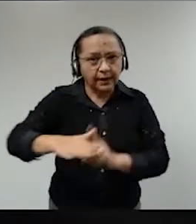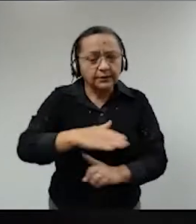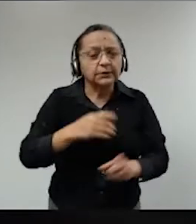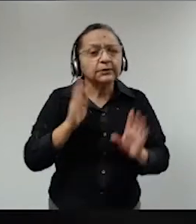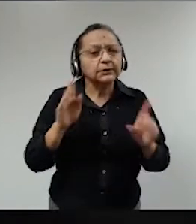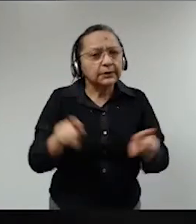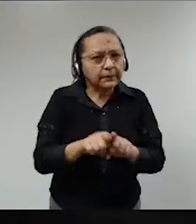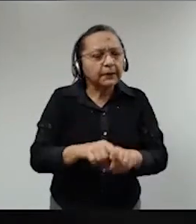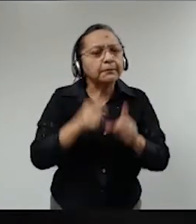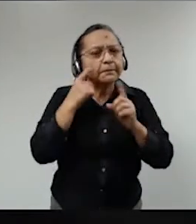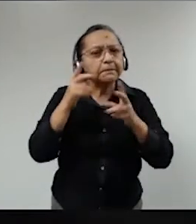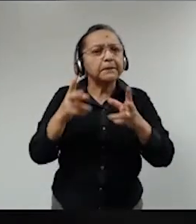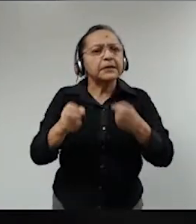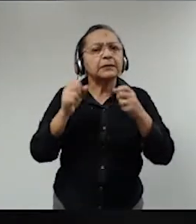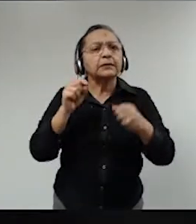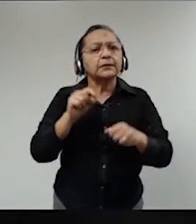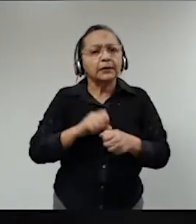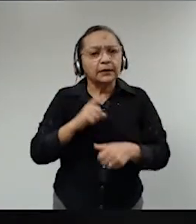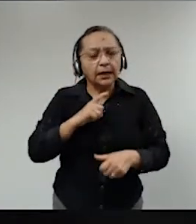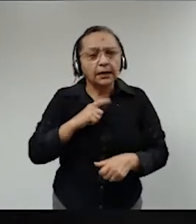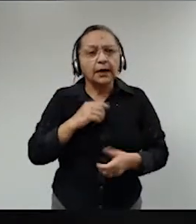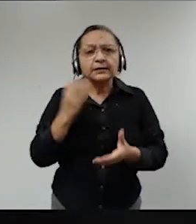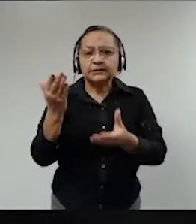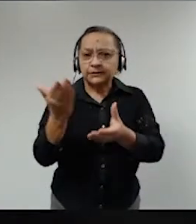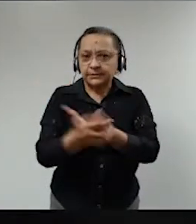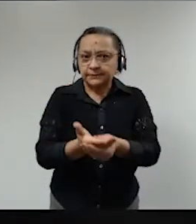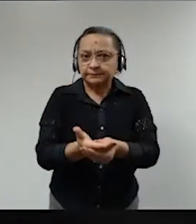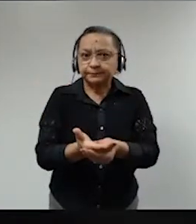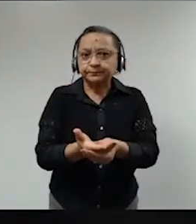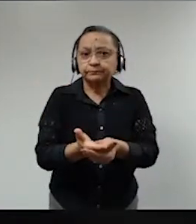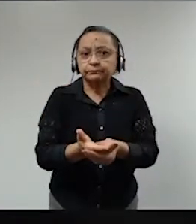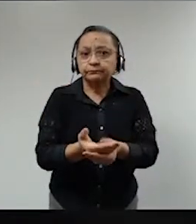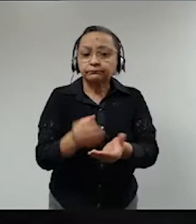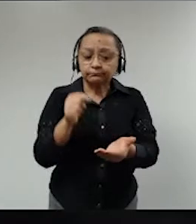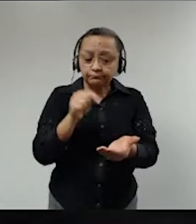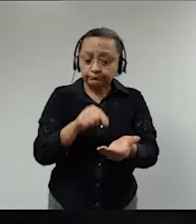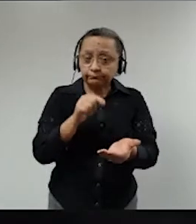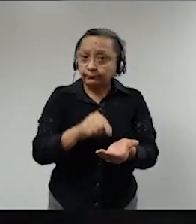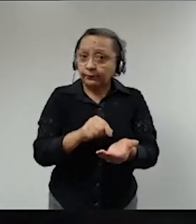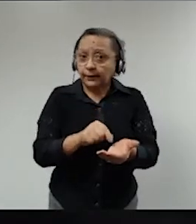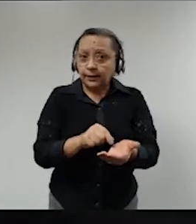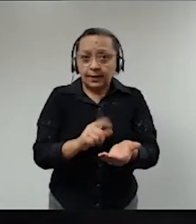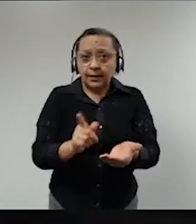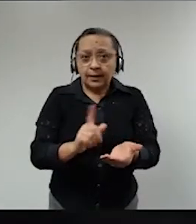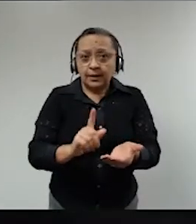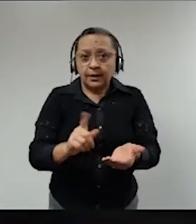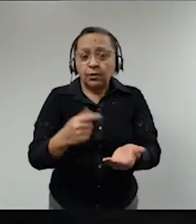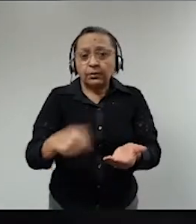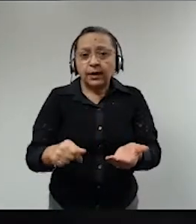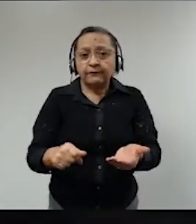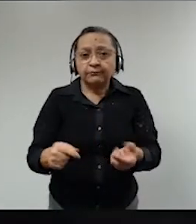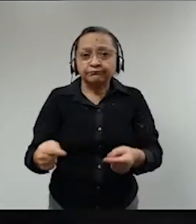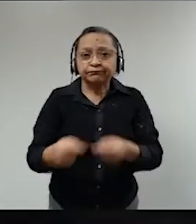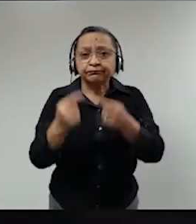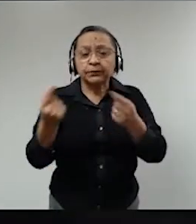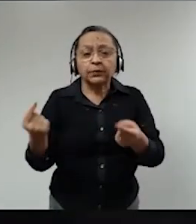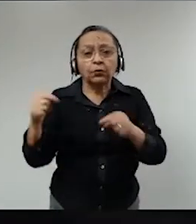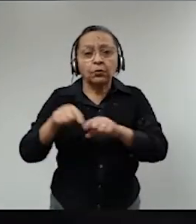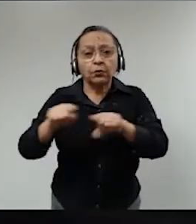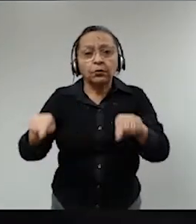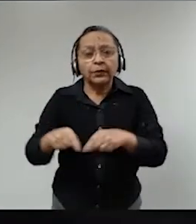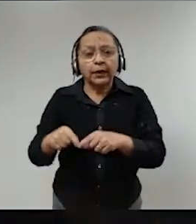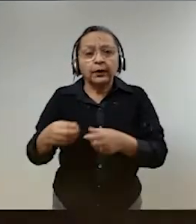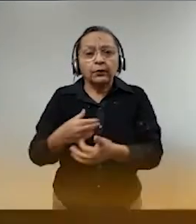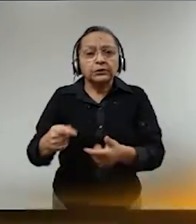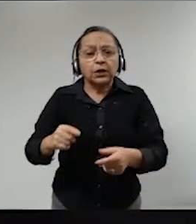no caso concreto, que as ações previstas não devem, a princípio, ser enquadradas como ilícito concorrencial,